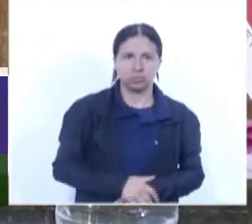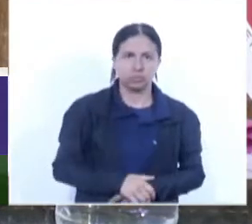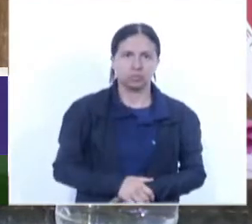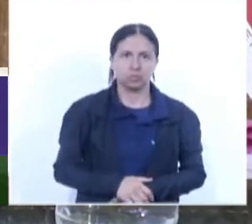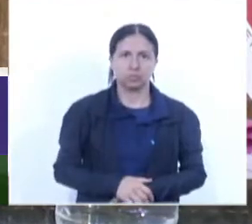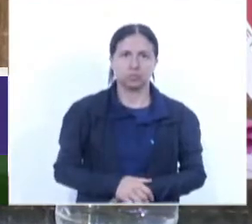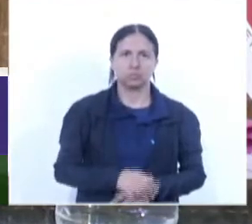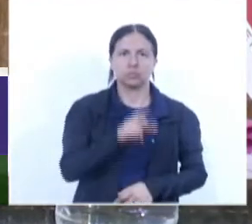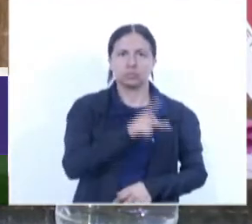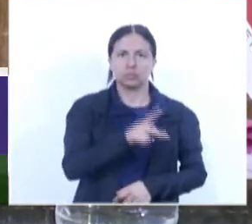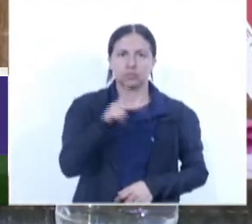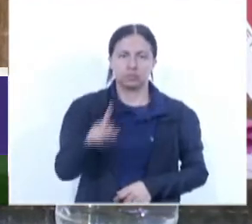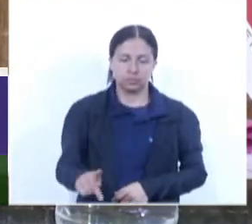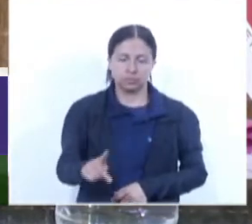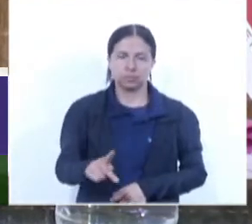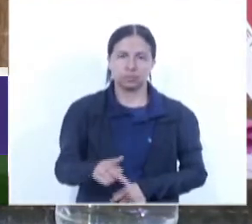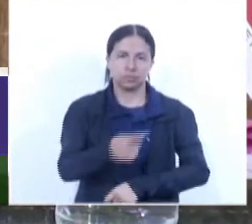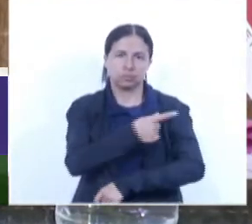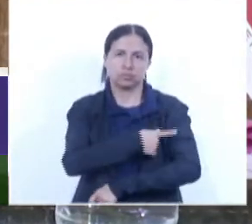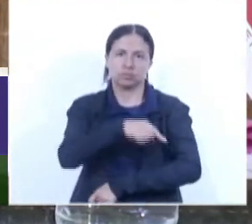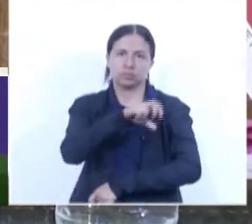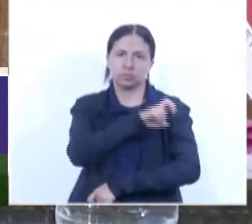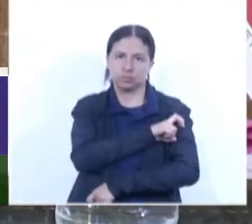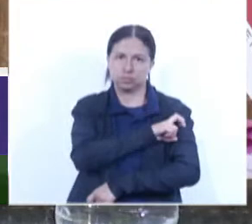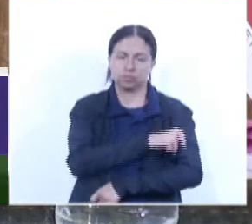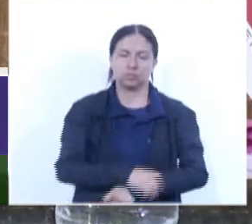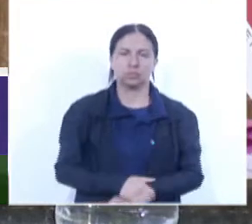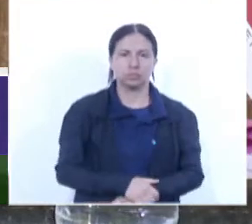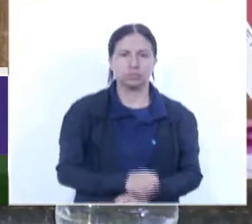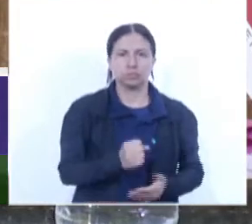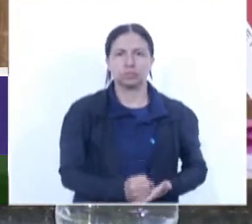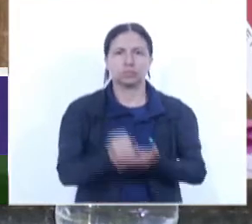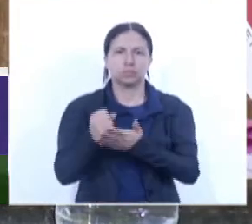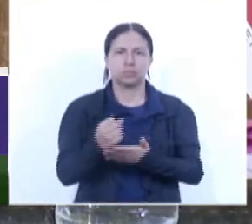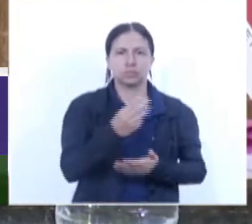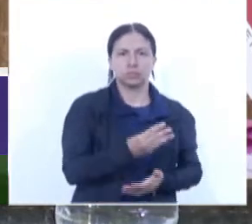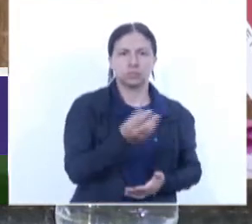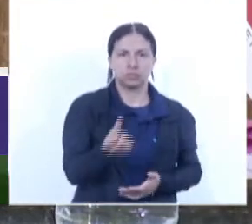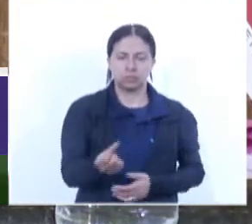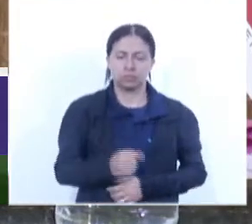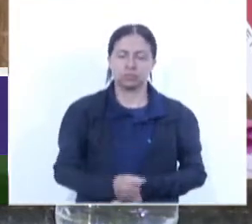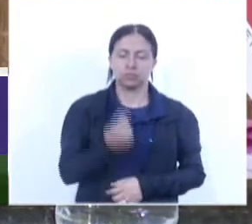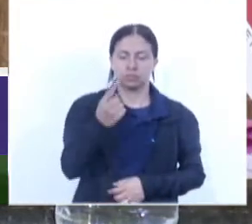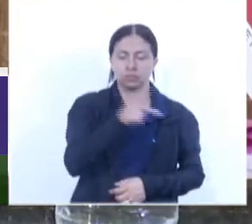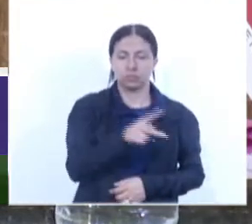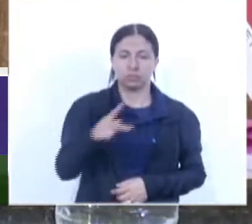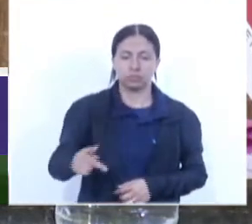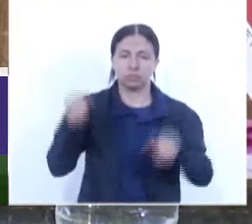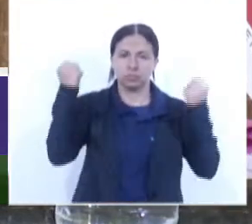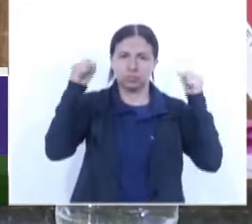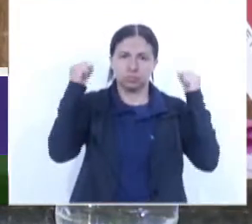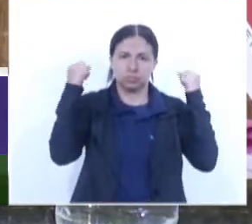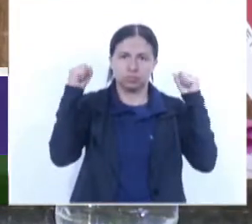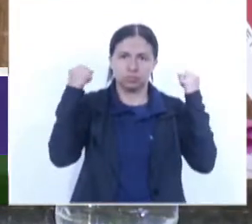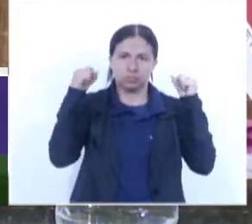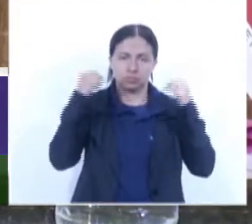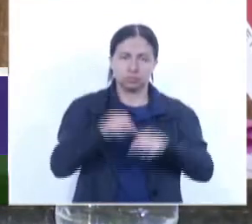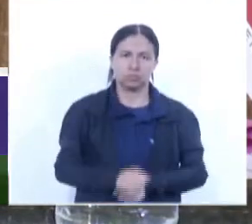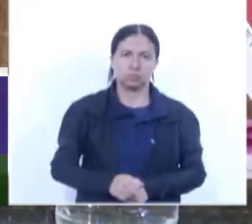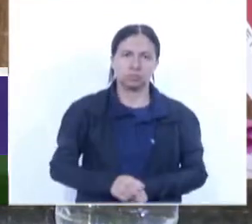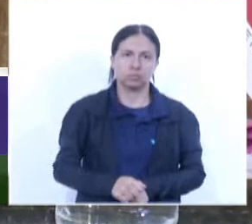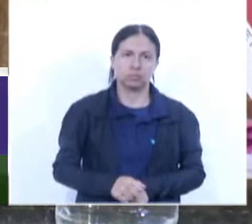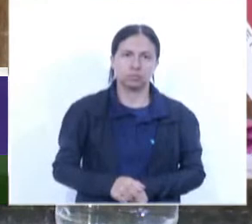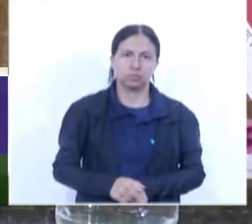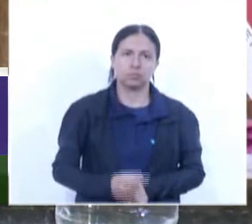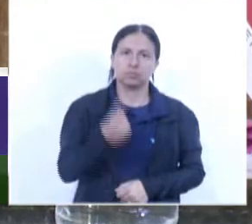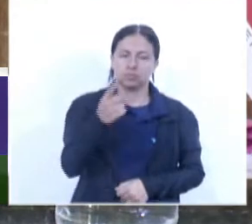5º ano F 32 profissionais de apoio escolar gê um professor de Educação Física H um